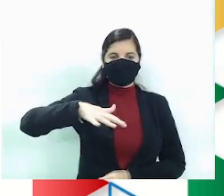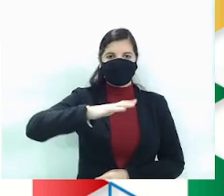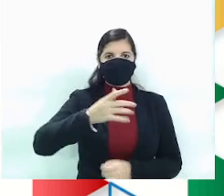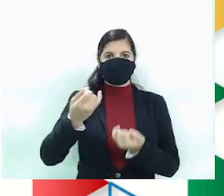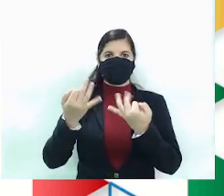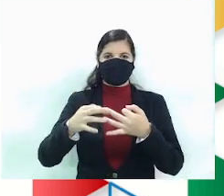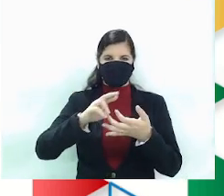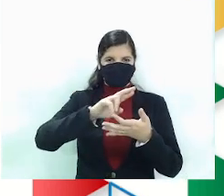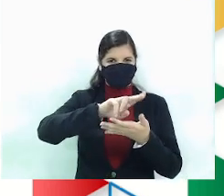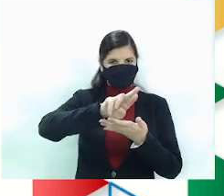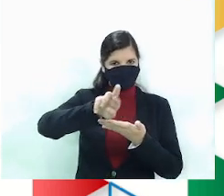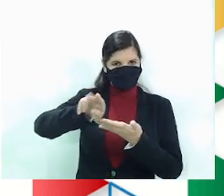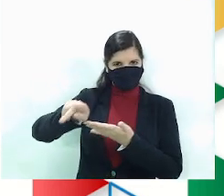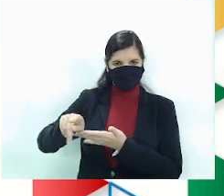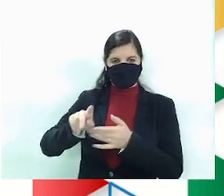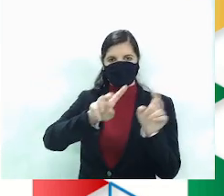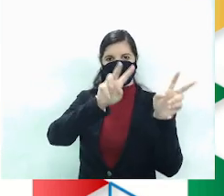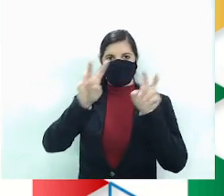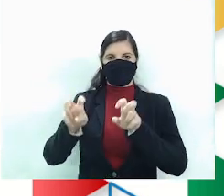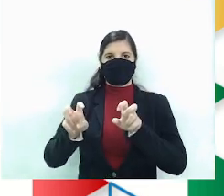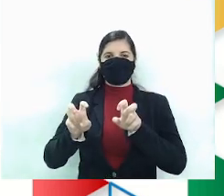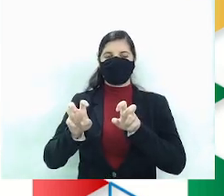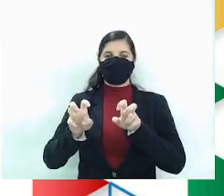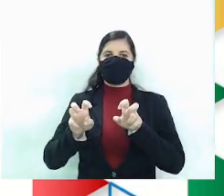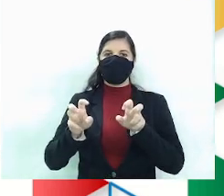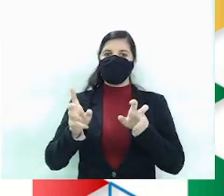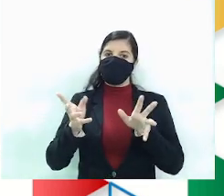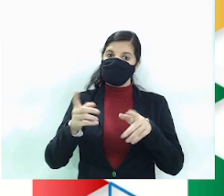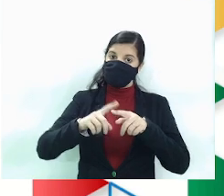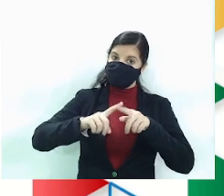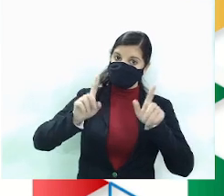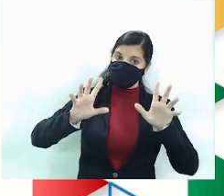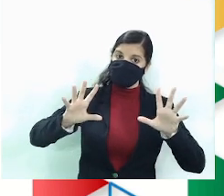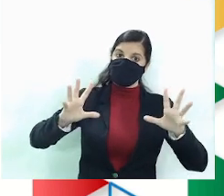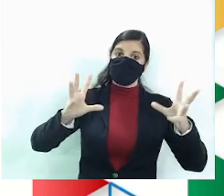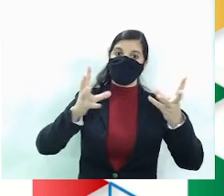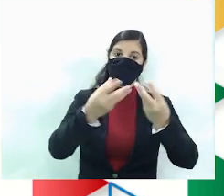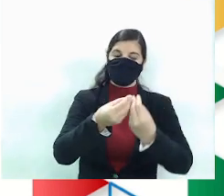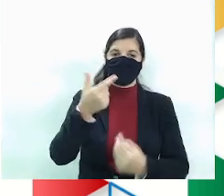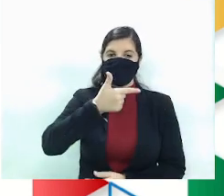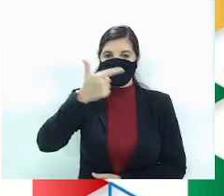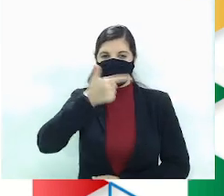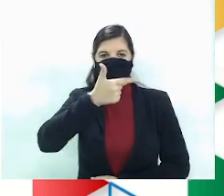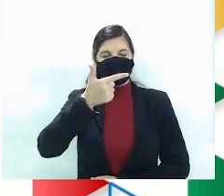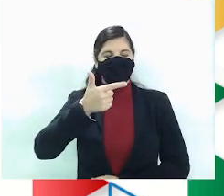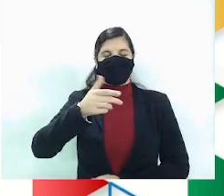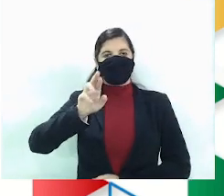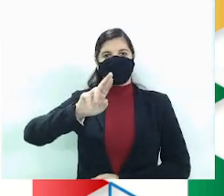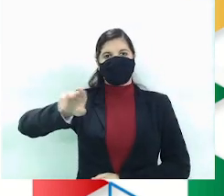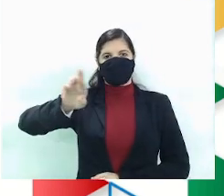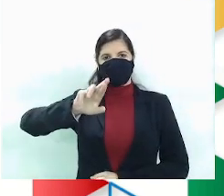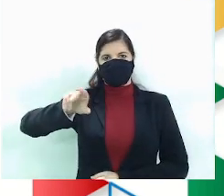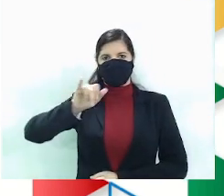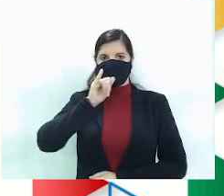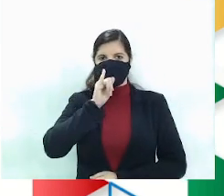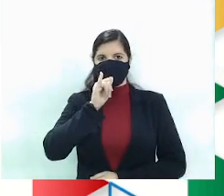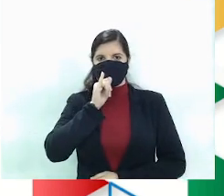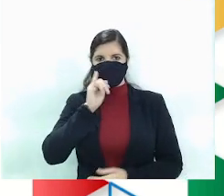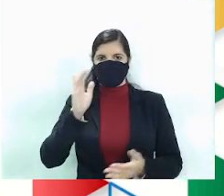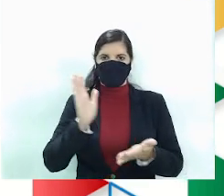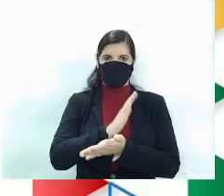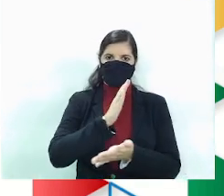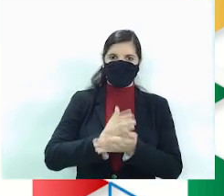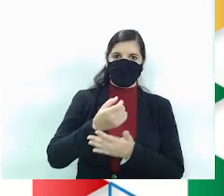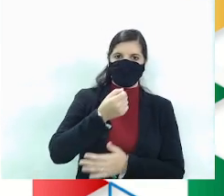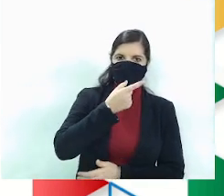grande variedade de temas. É claro que nem todos riem das mesmas coisas, né, gente? Por exemplo, algumas dessas piadas